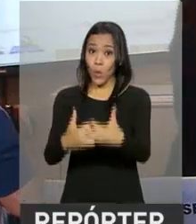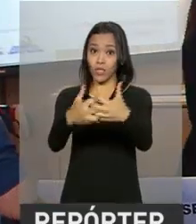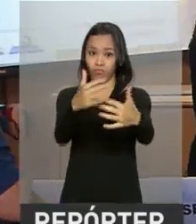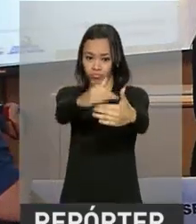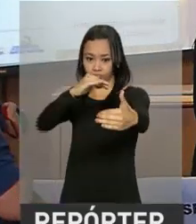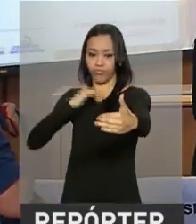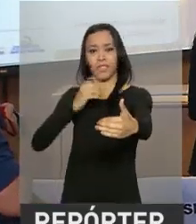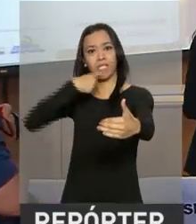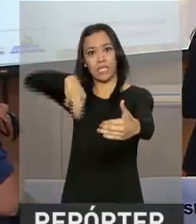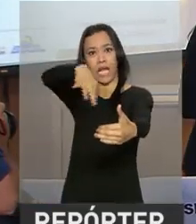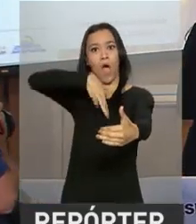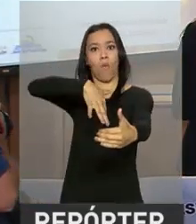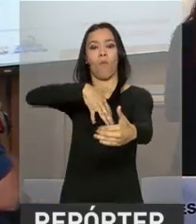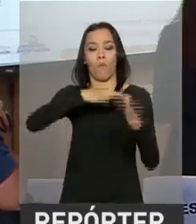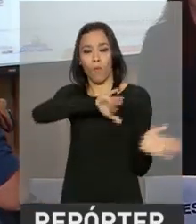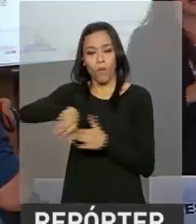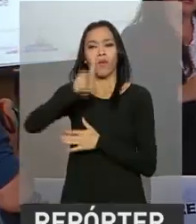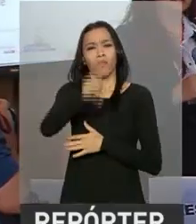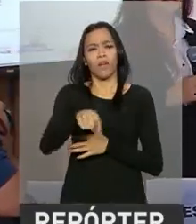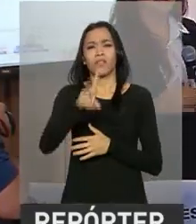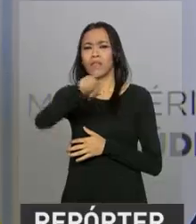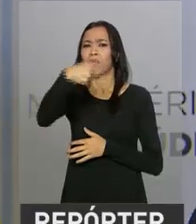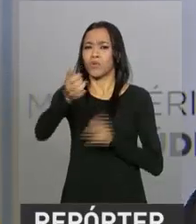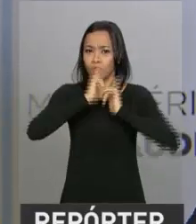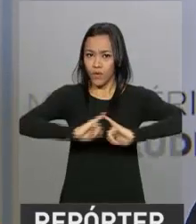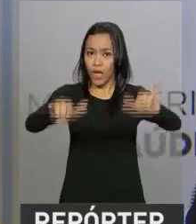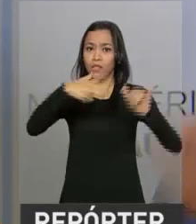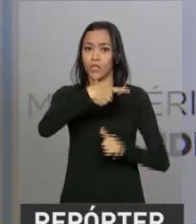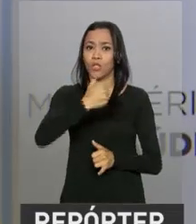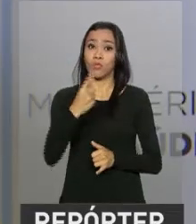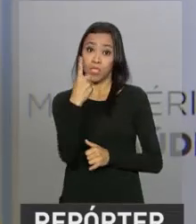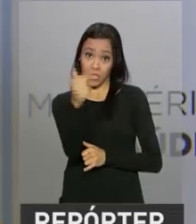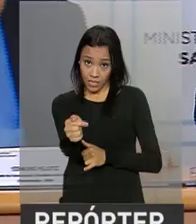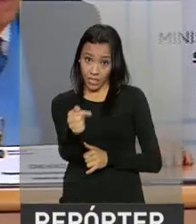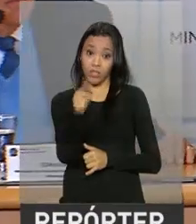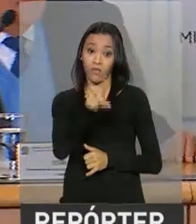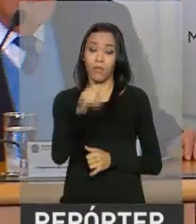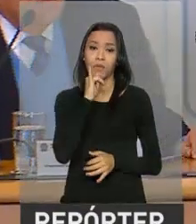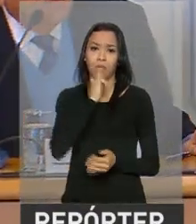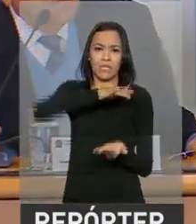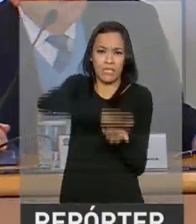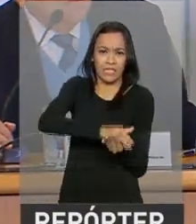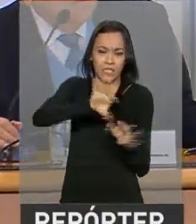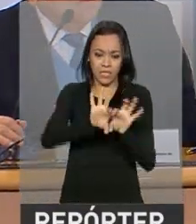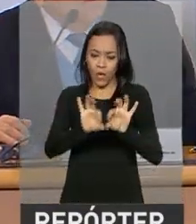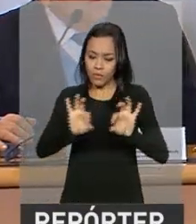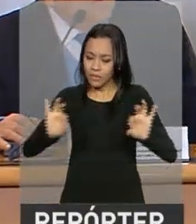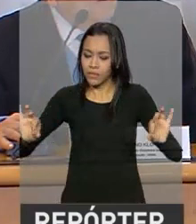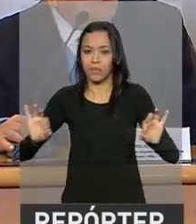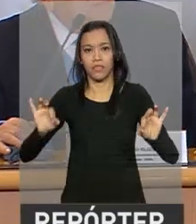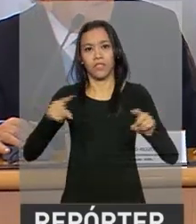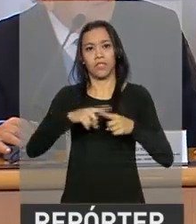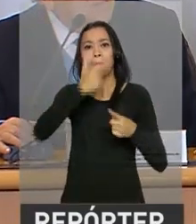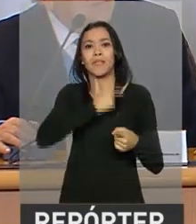quarta etapa deve ser divulgada em 2017 e vai incluir produtos embutidos como salsichas e presuntos a